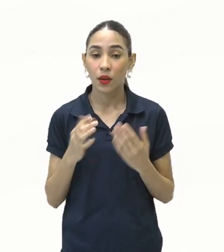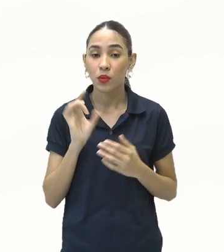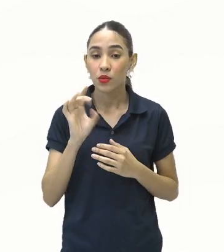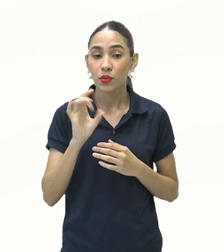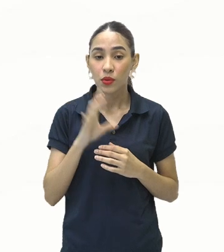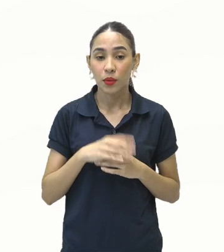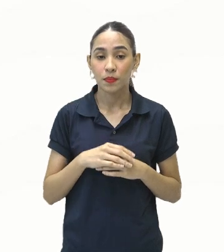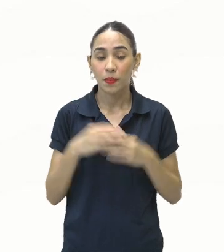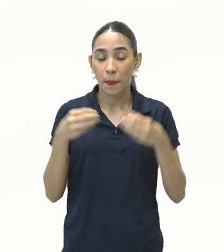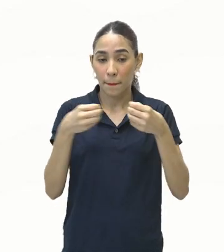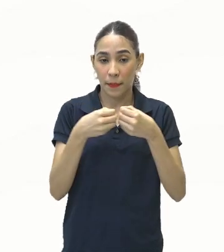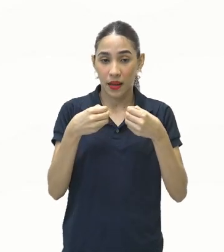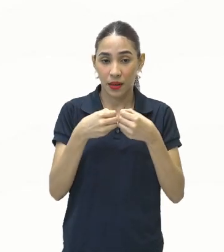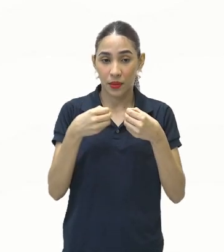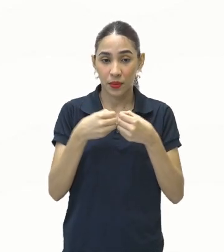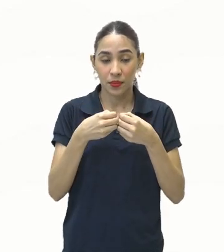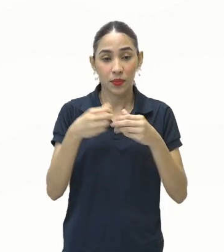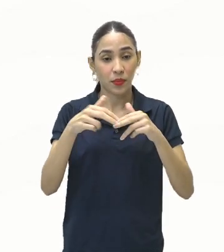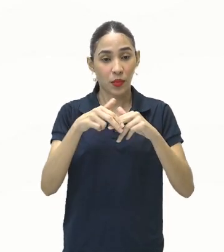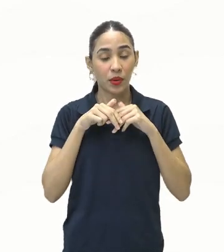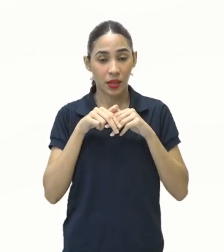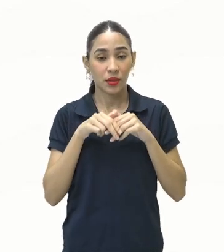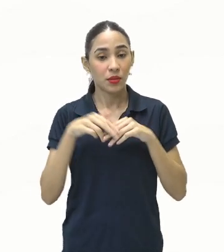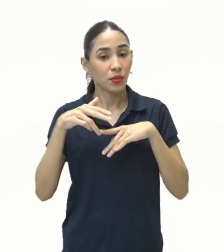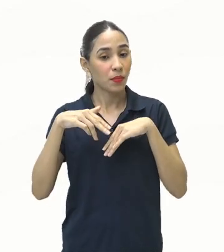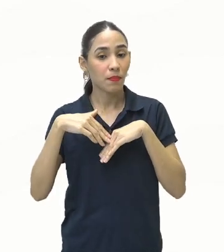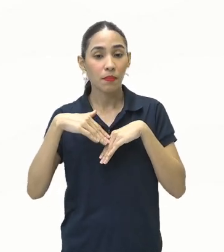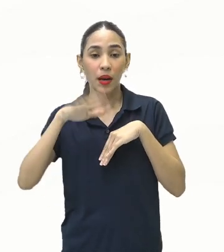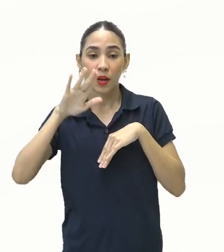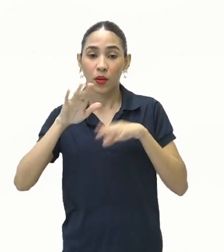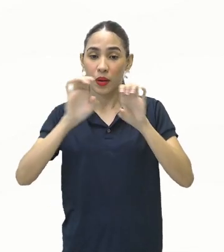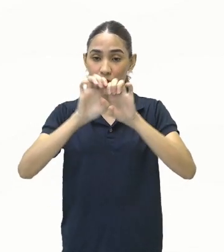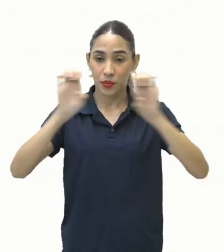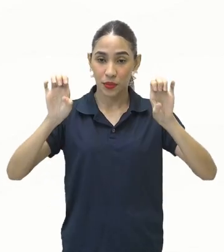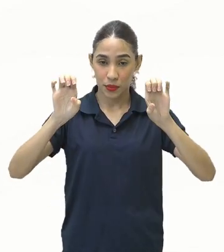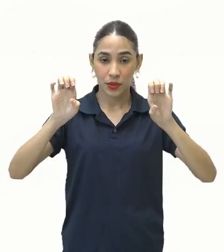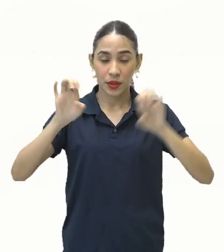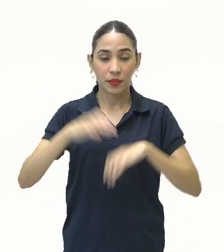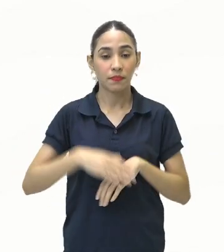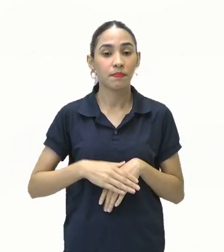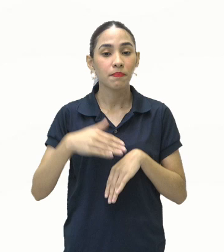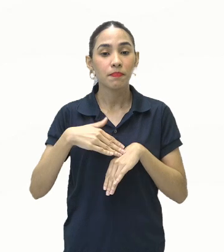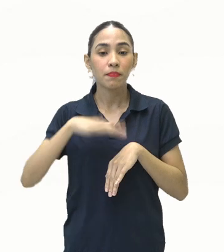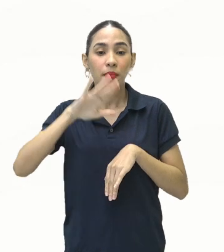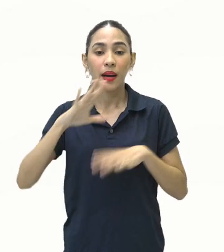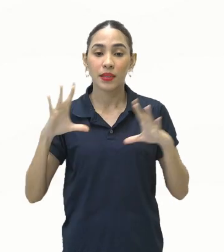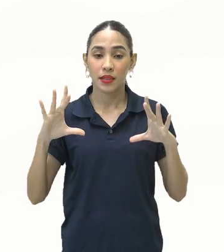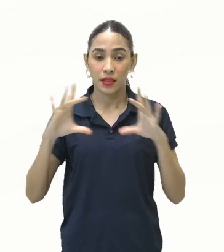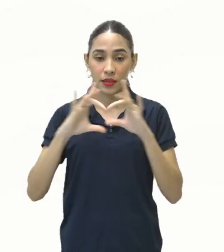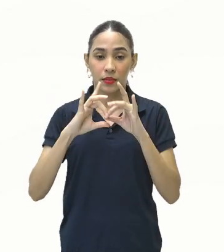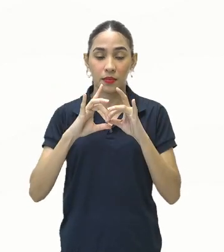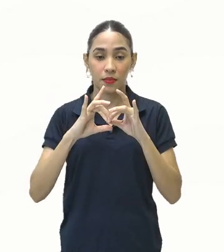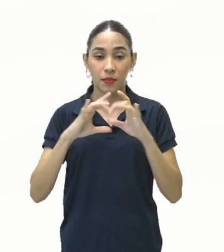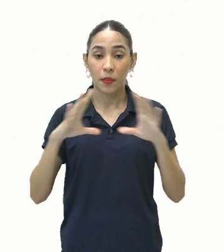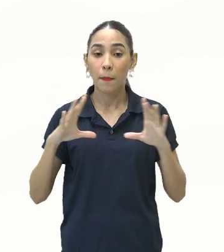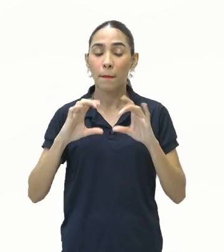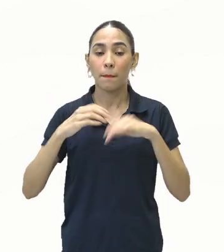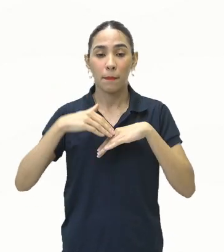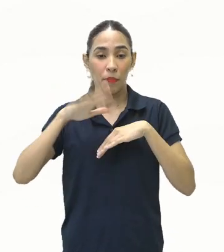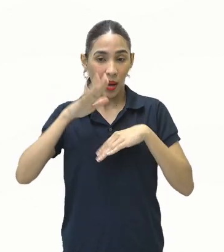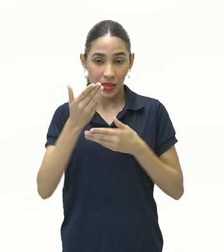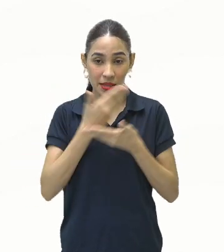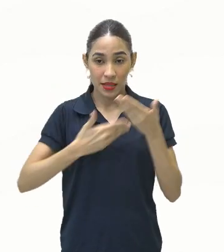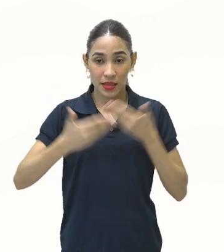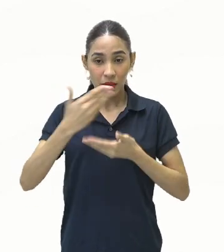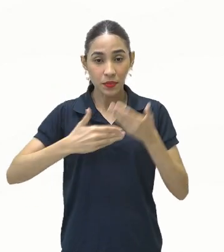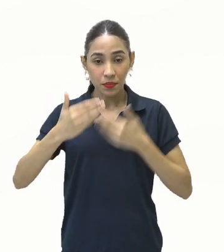apenas se aproximam. É por isso que quanto maior a estrutura, mais ligações, mais interações ela vai